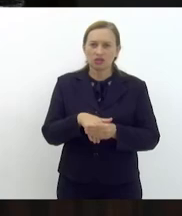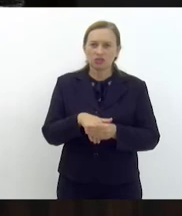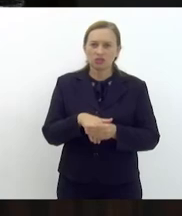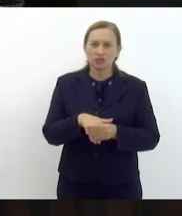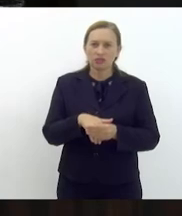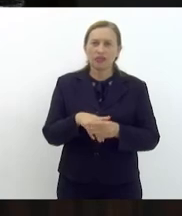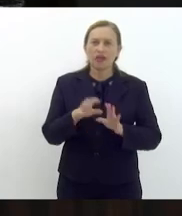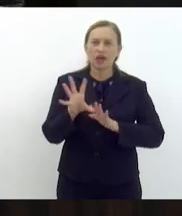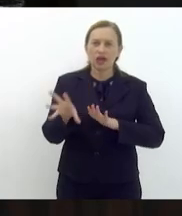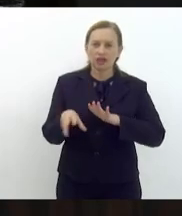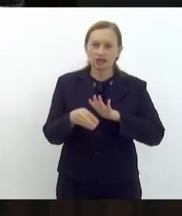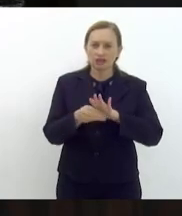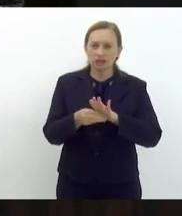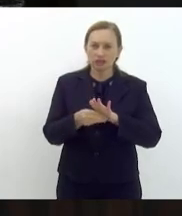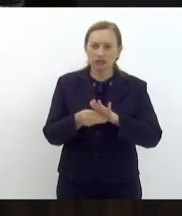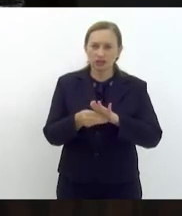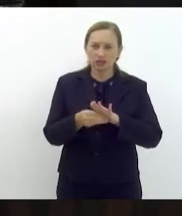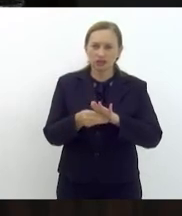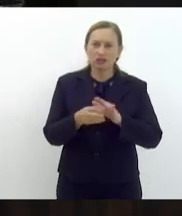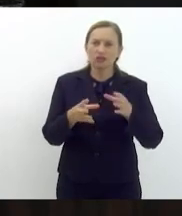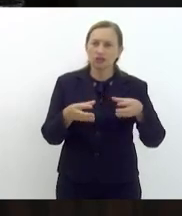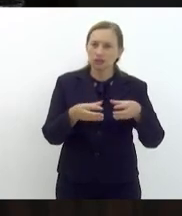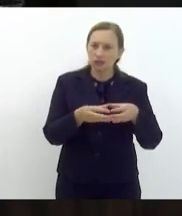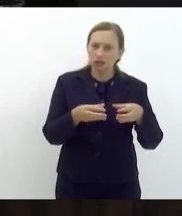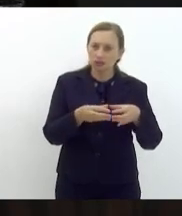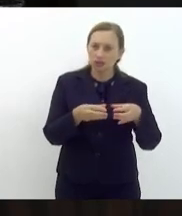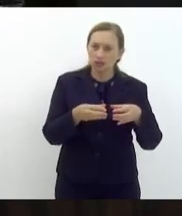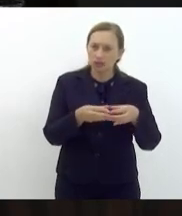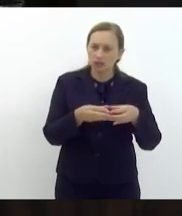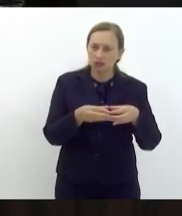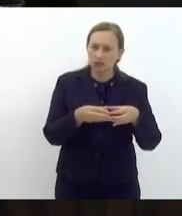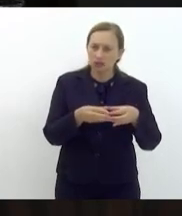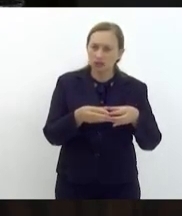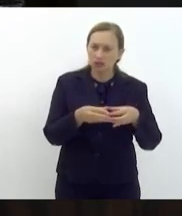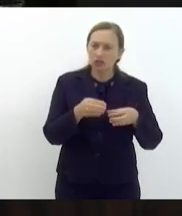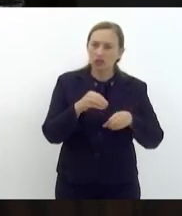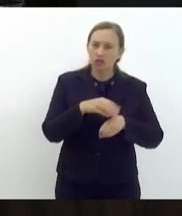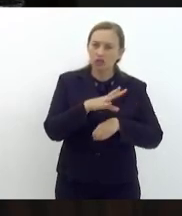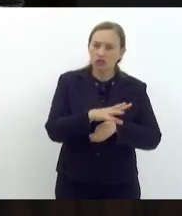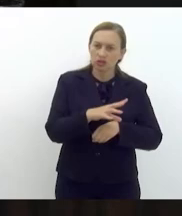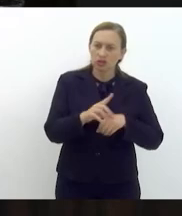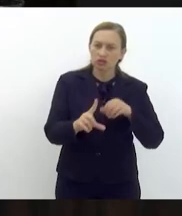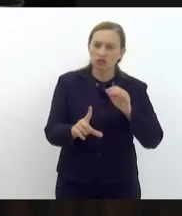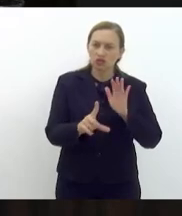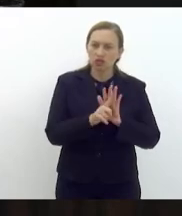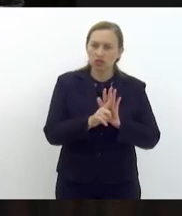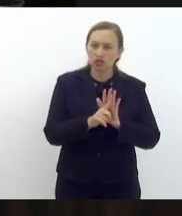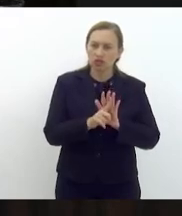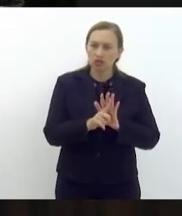emendas da comissão de indicação legislativa,